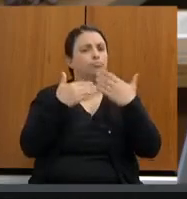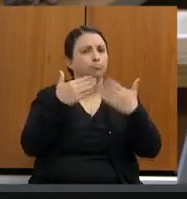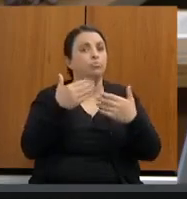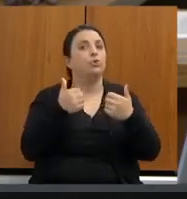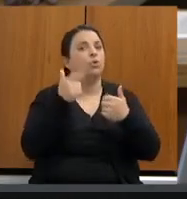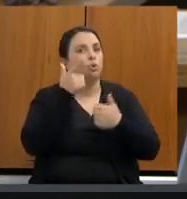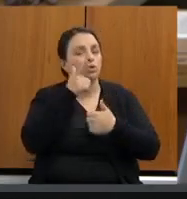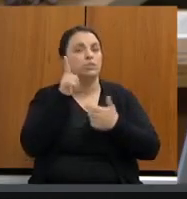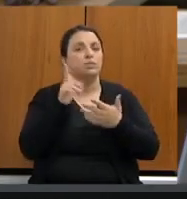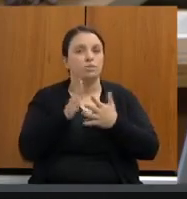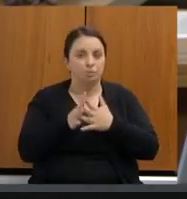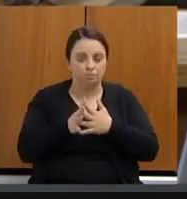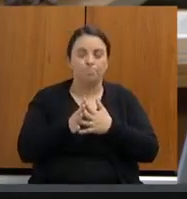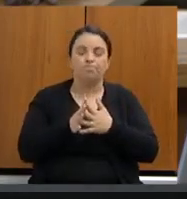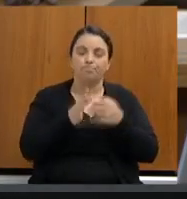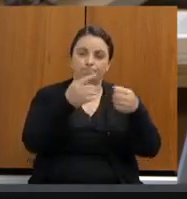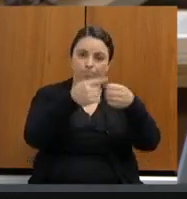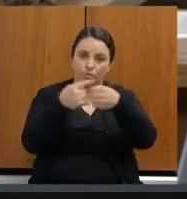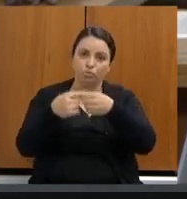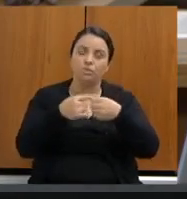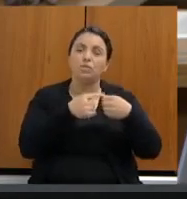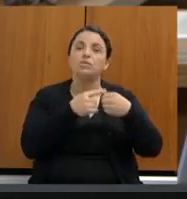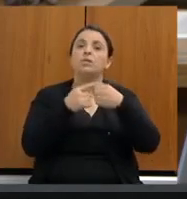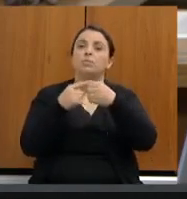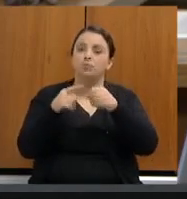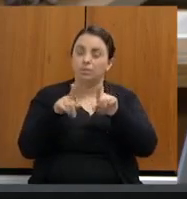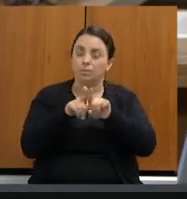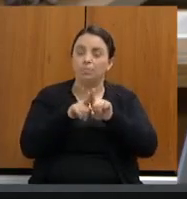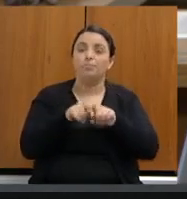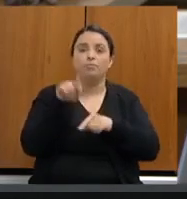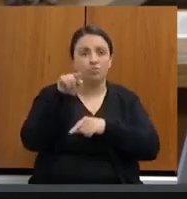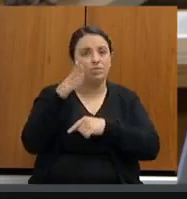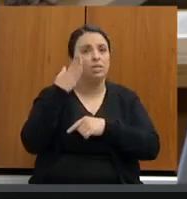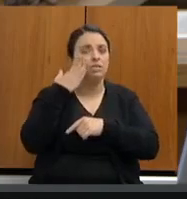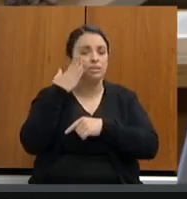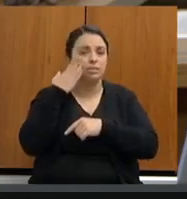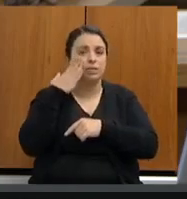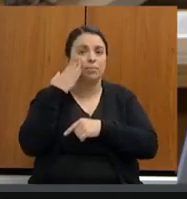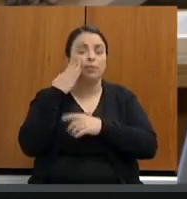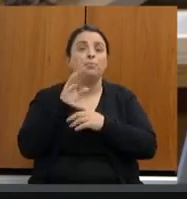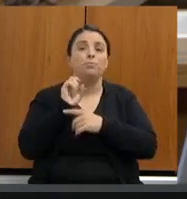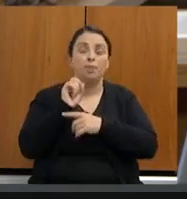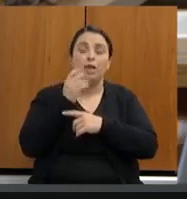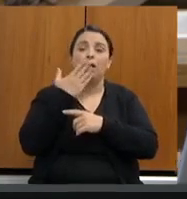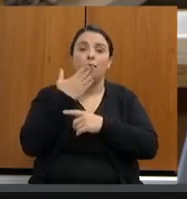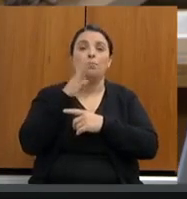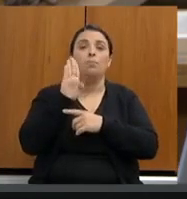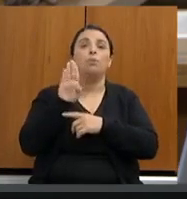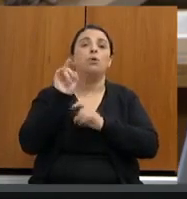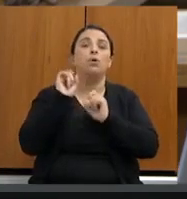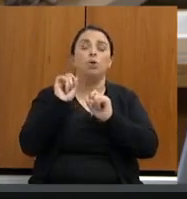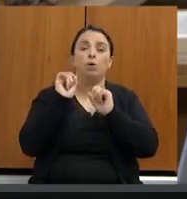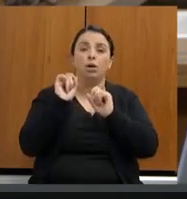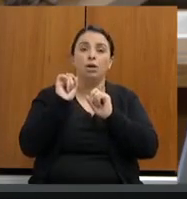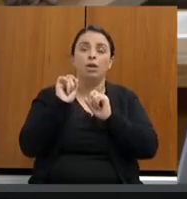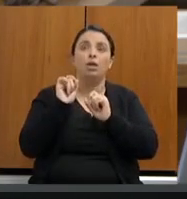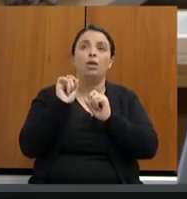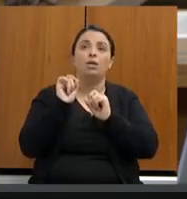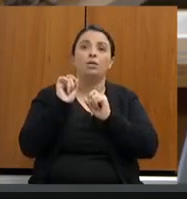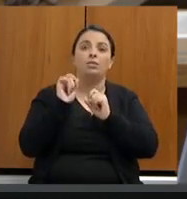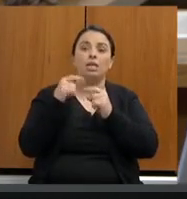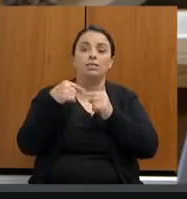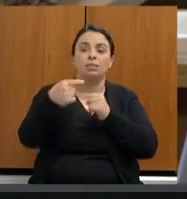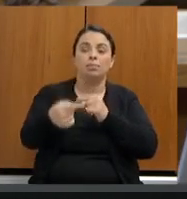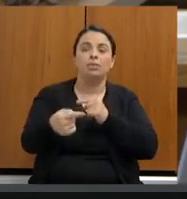vamos trabalhando diretamente com isso e para que o Senhor tem uma noção as promessas aqui na no próxima semana